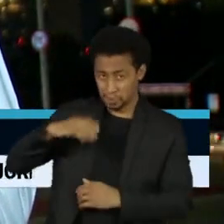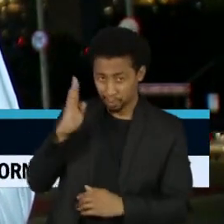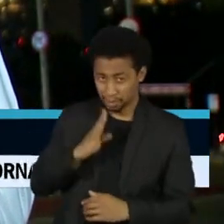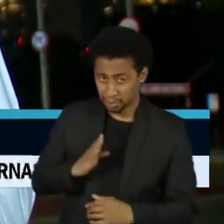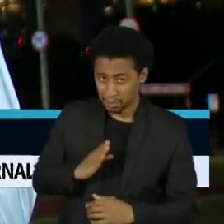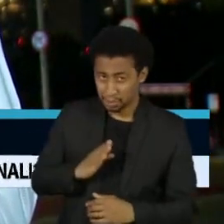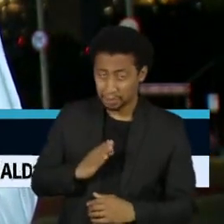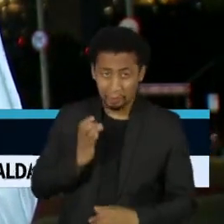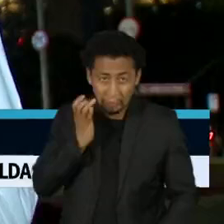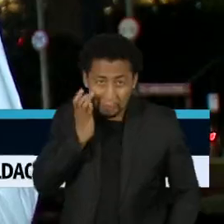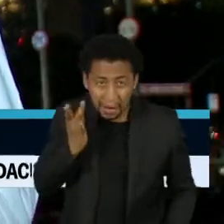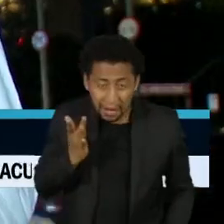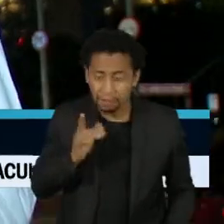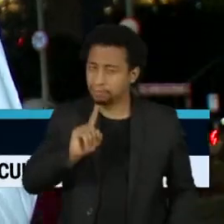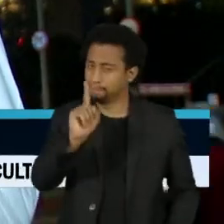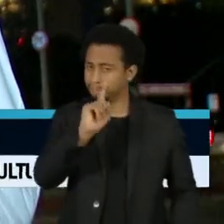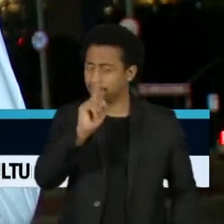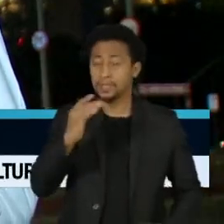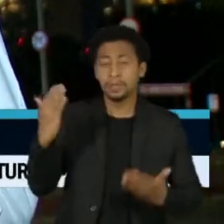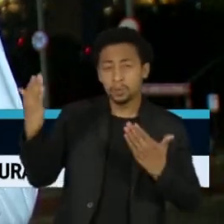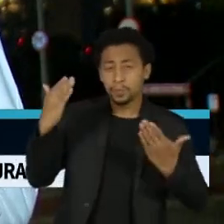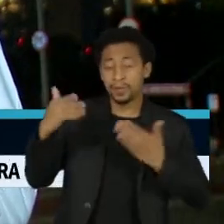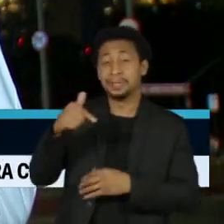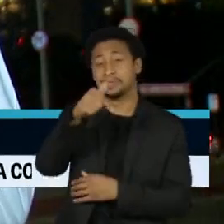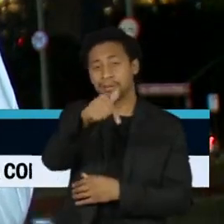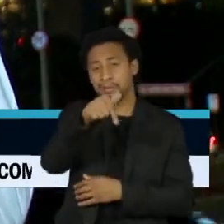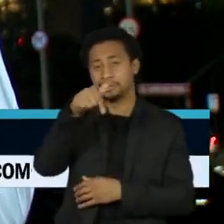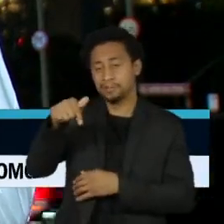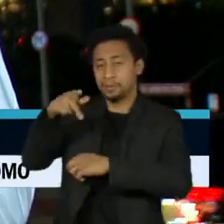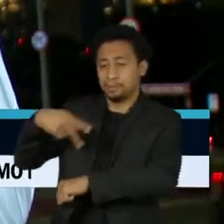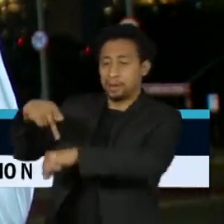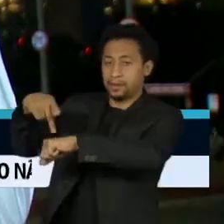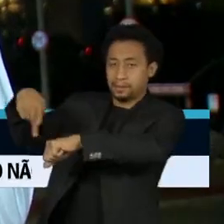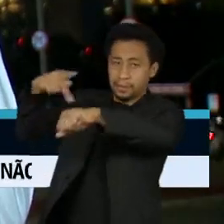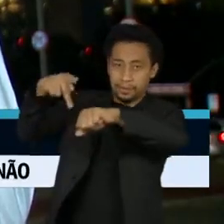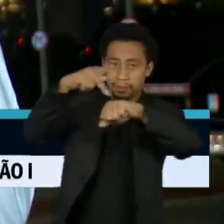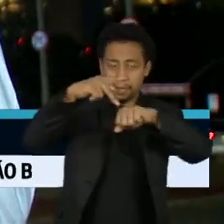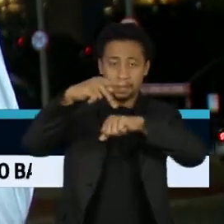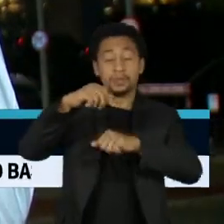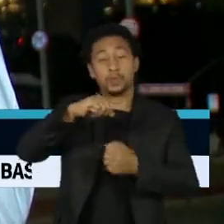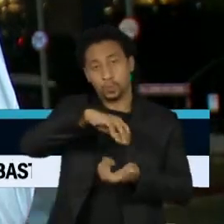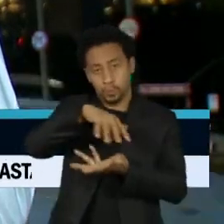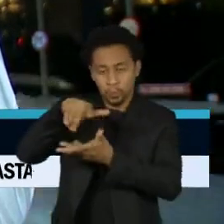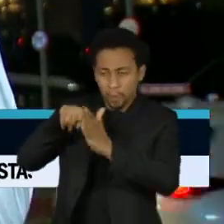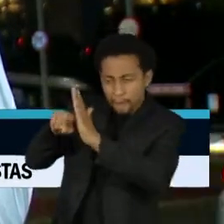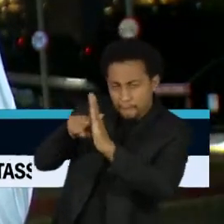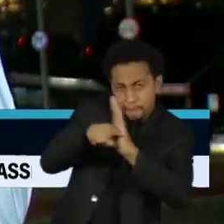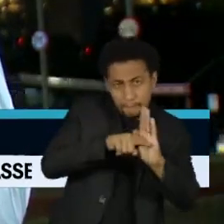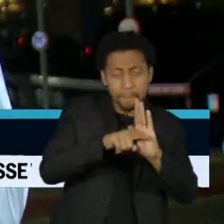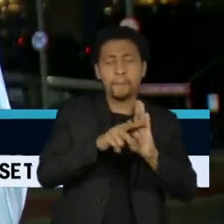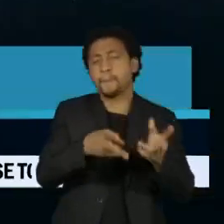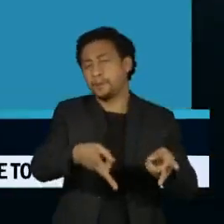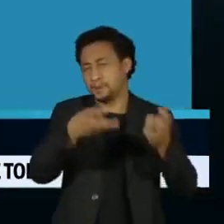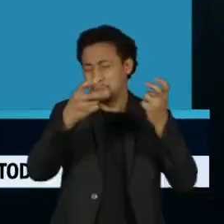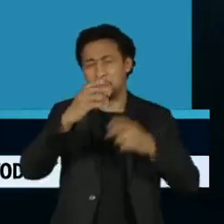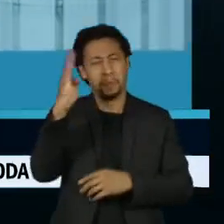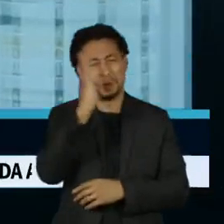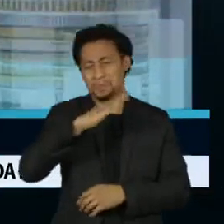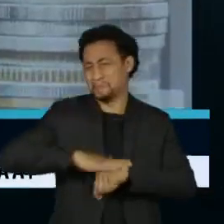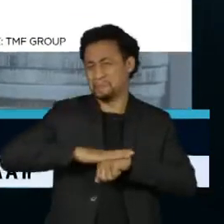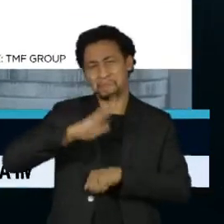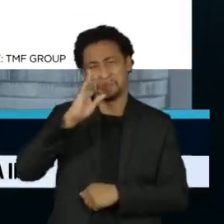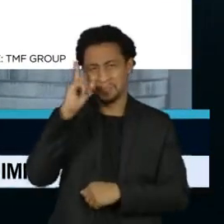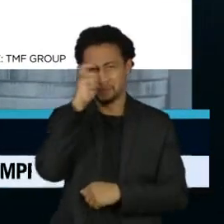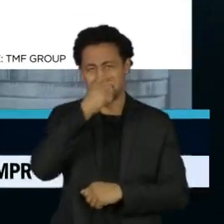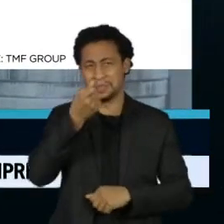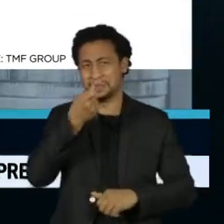entre 77 ao redor do planeta, pesquisados por uma multinacional provedora de serviços administrativos. Após o